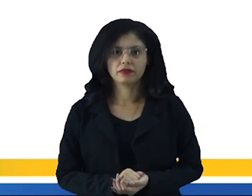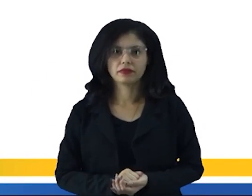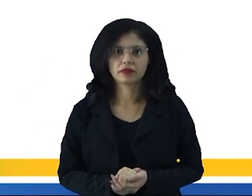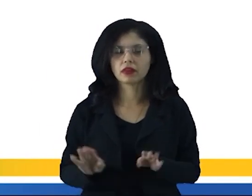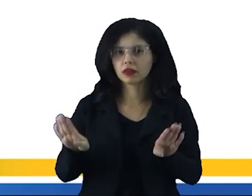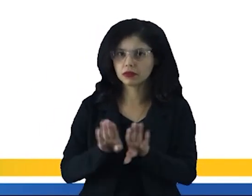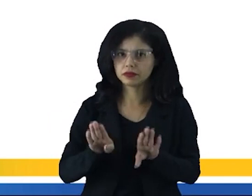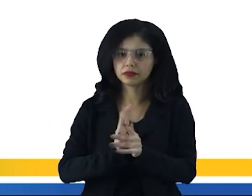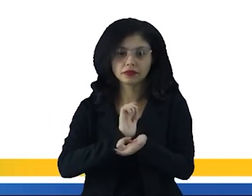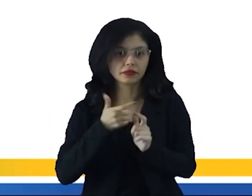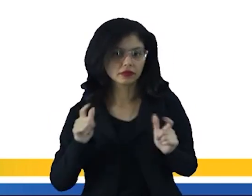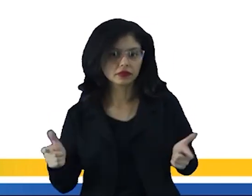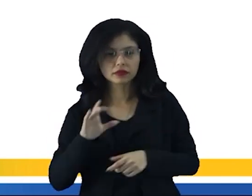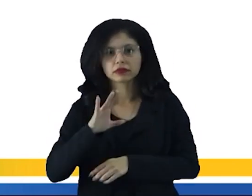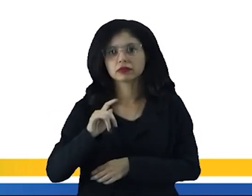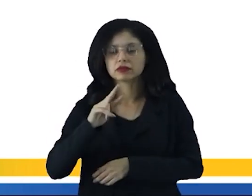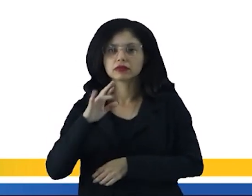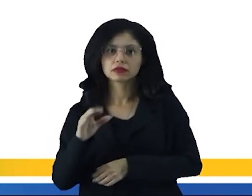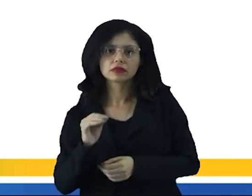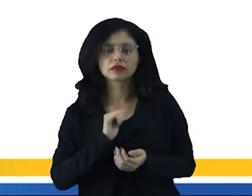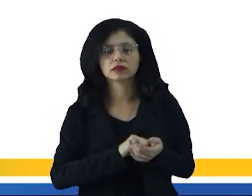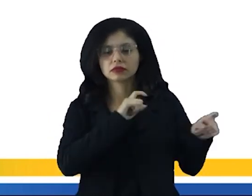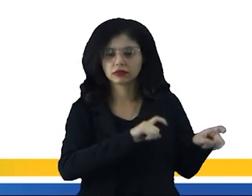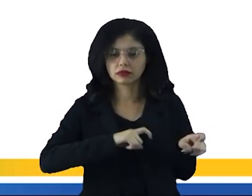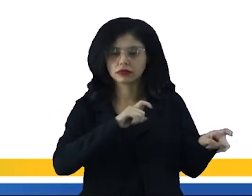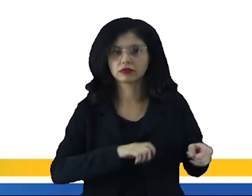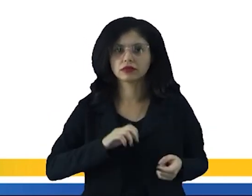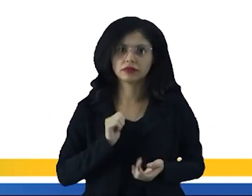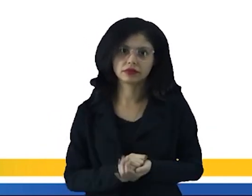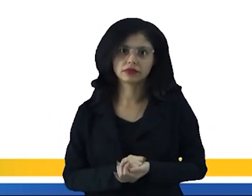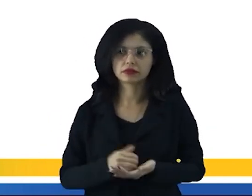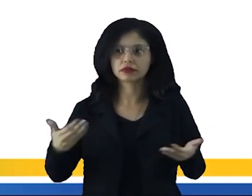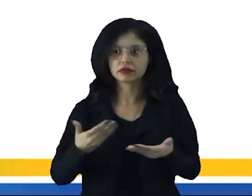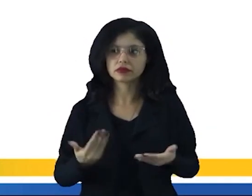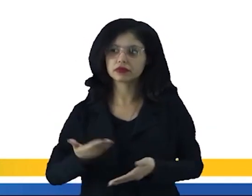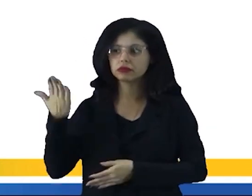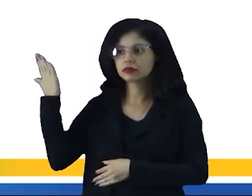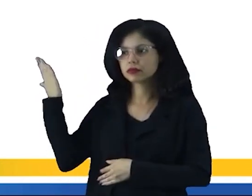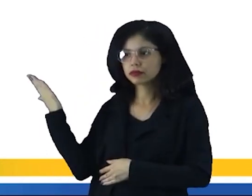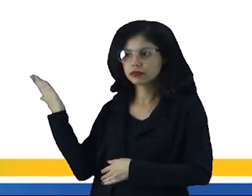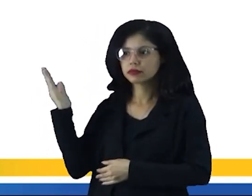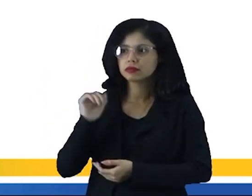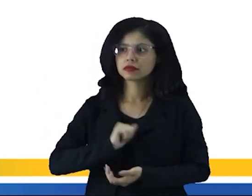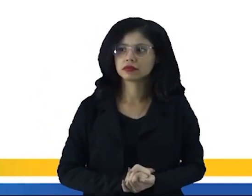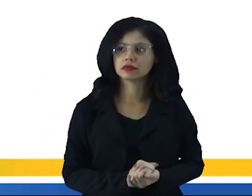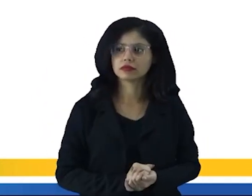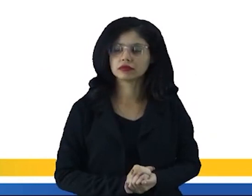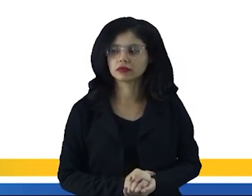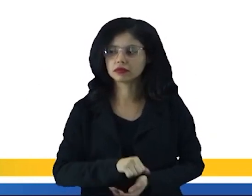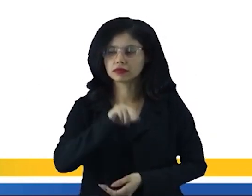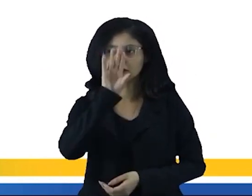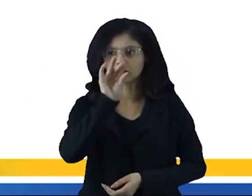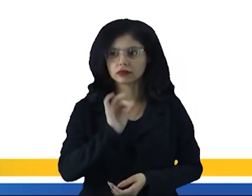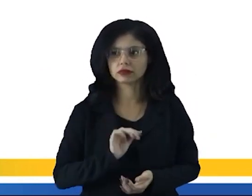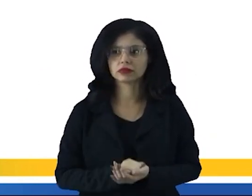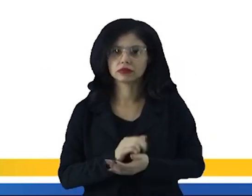com também grande capacidade agrícola, como a gente citou agora. Olha só, então, o perfil